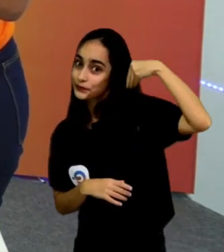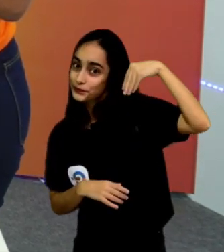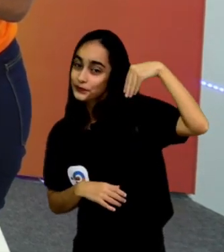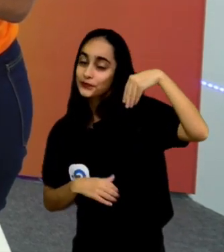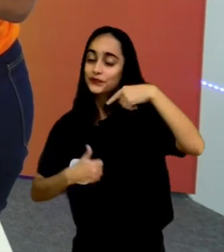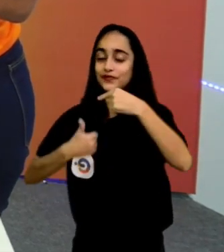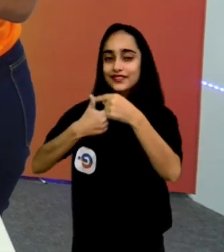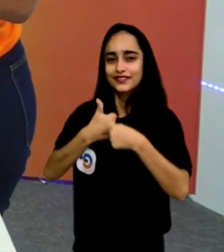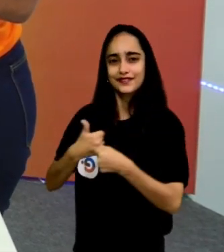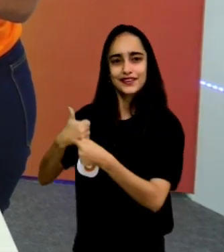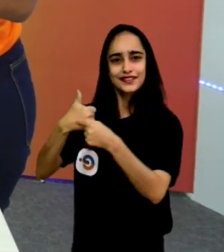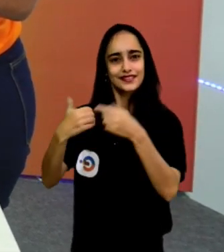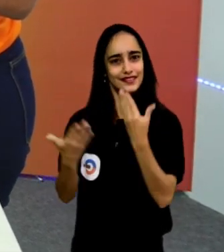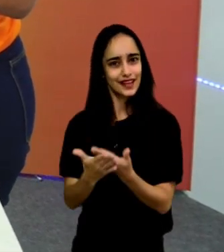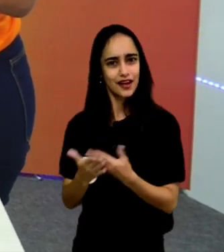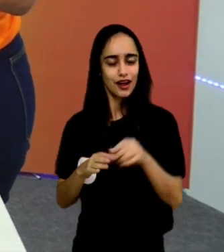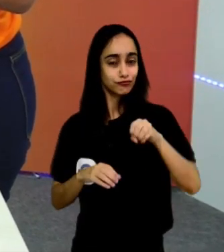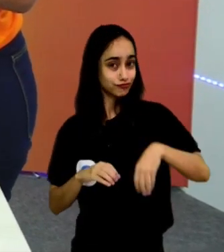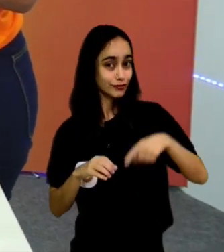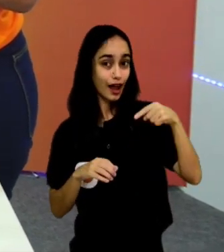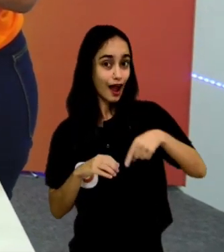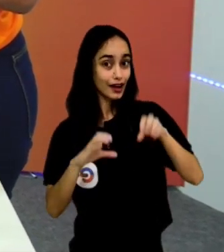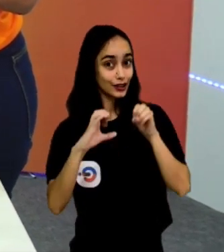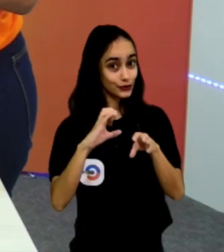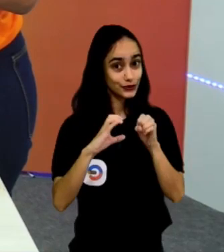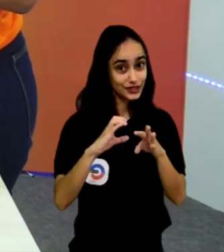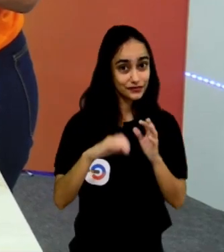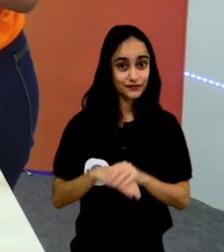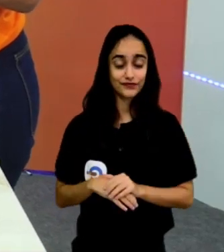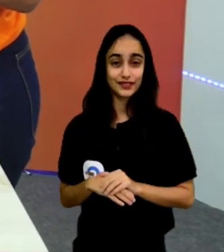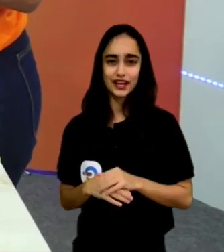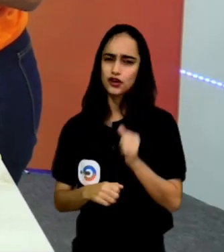as nossas aulas aqui no Educa Recife. Fica aqui